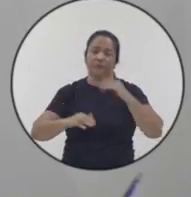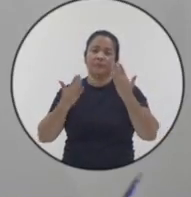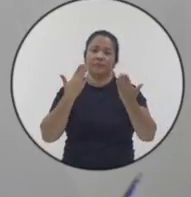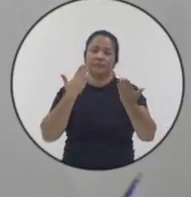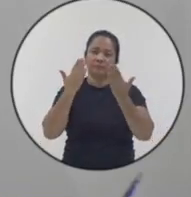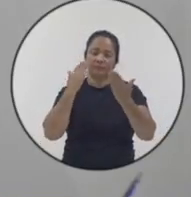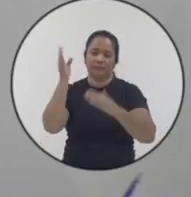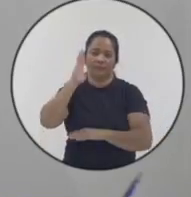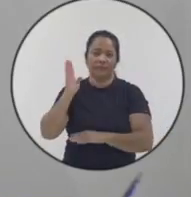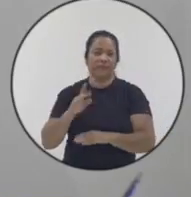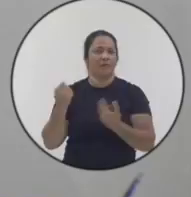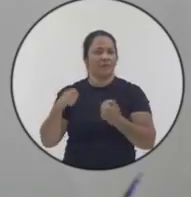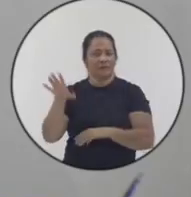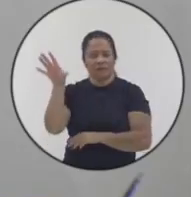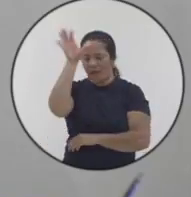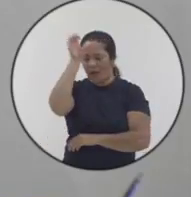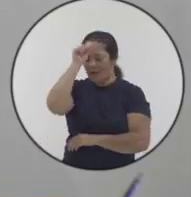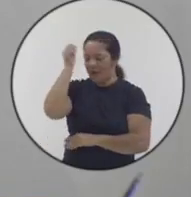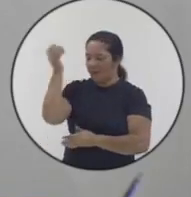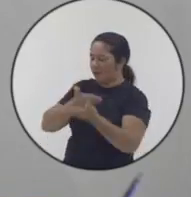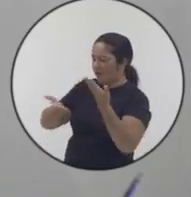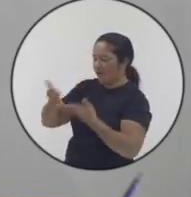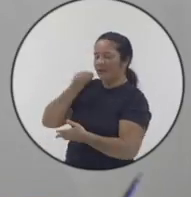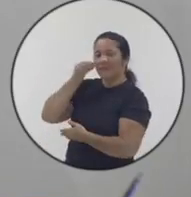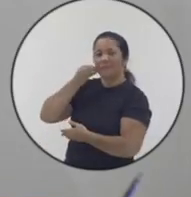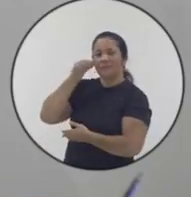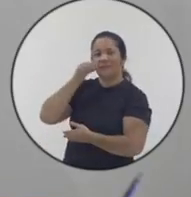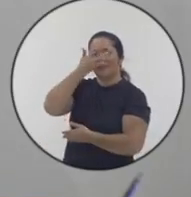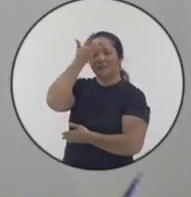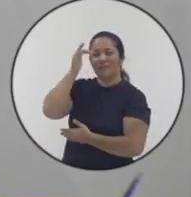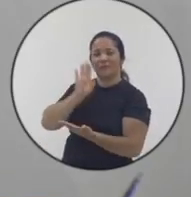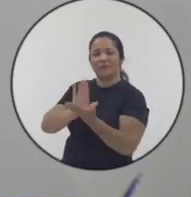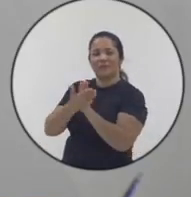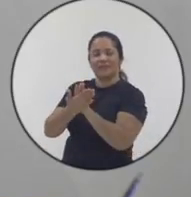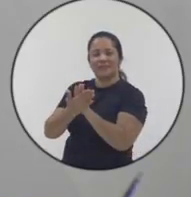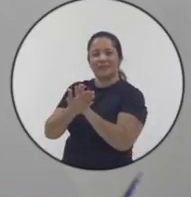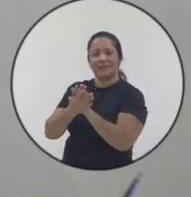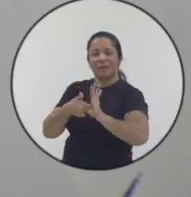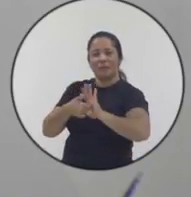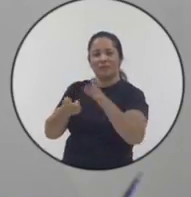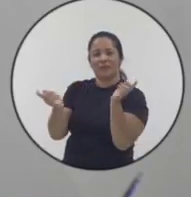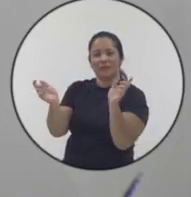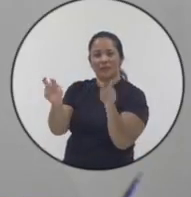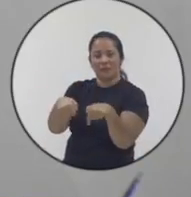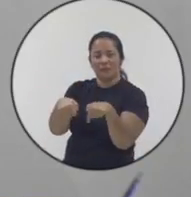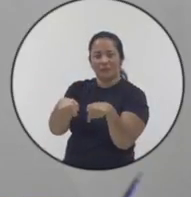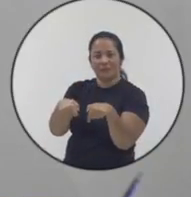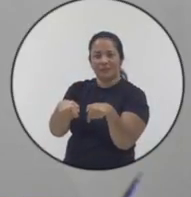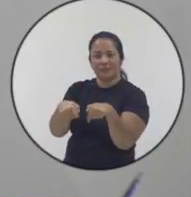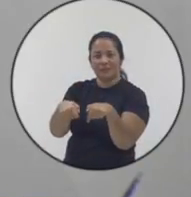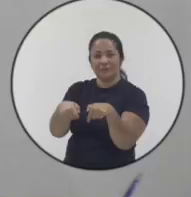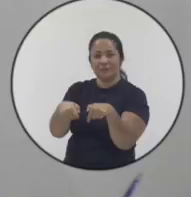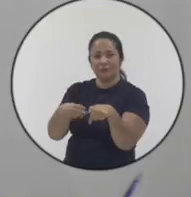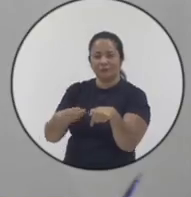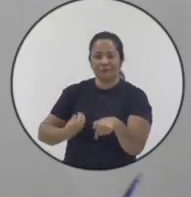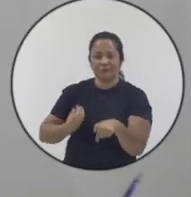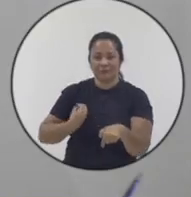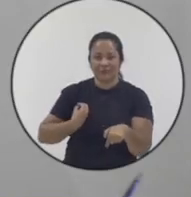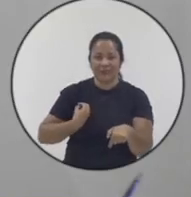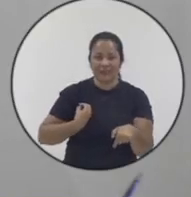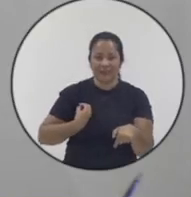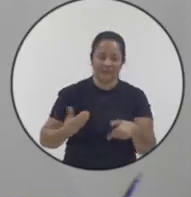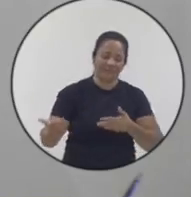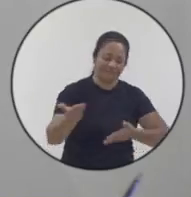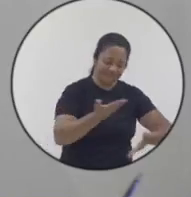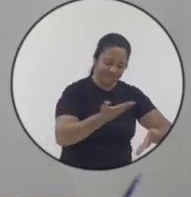precisam aprender com as pessoas trans de como é possível potencializar os nossos modos de existência,